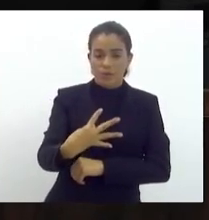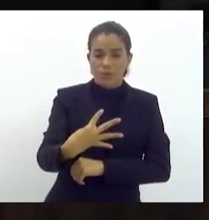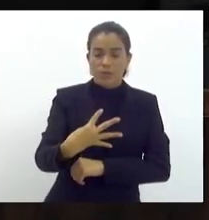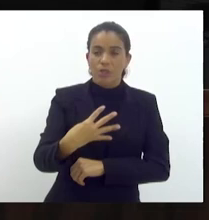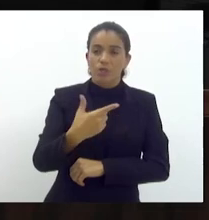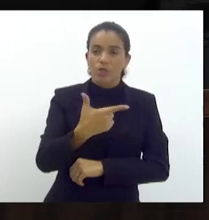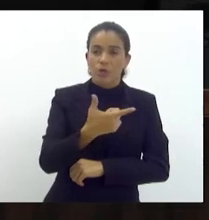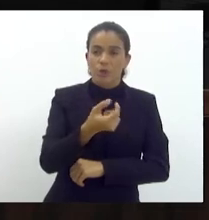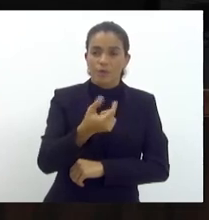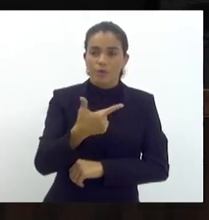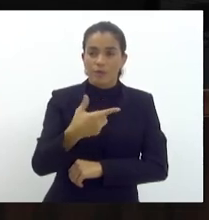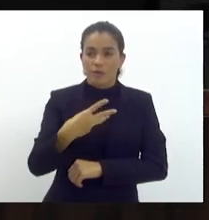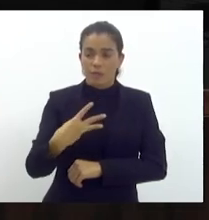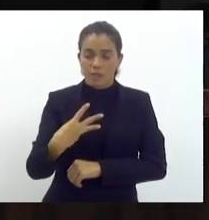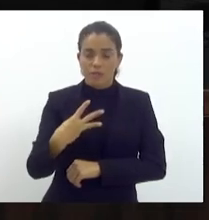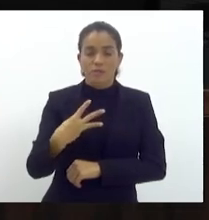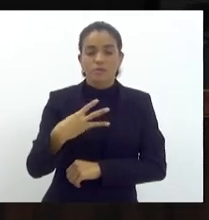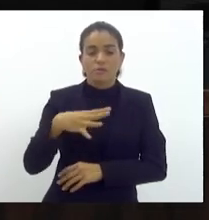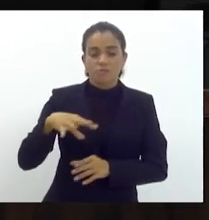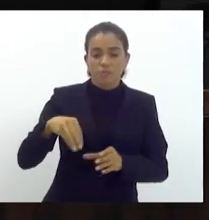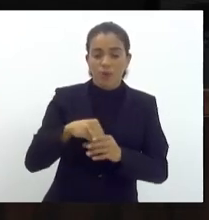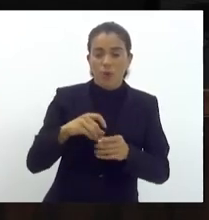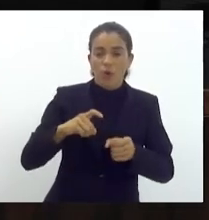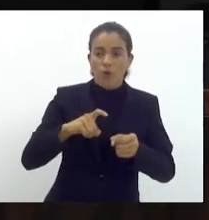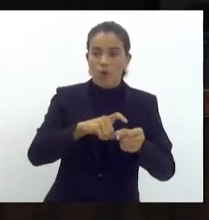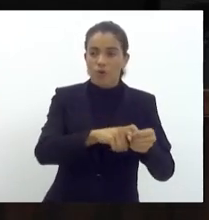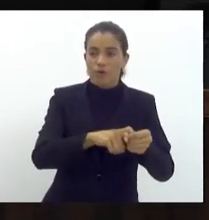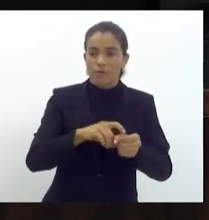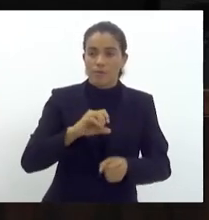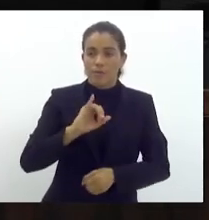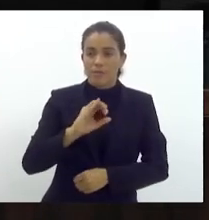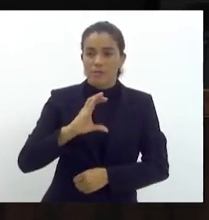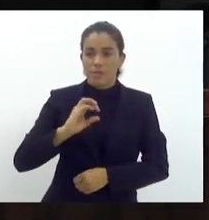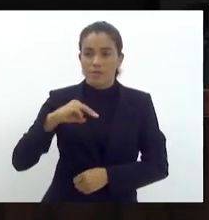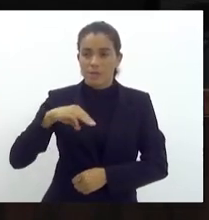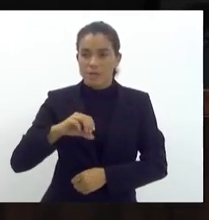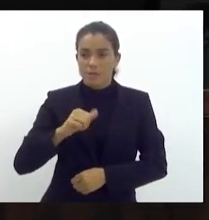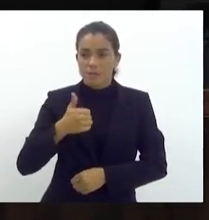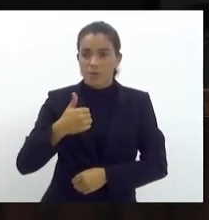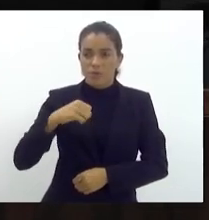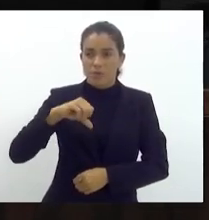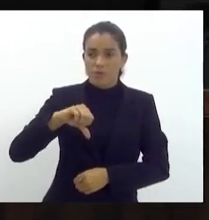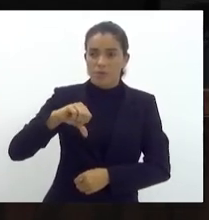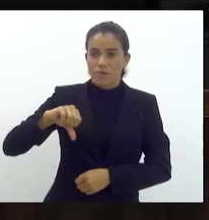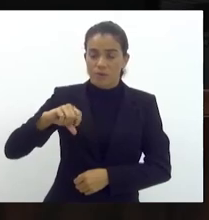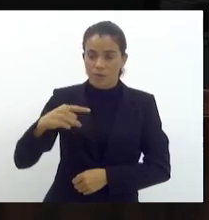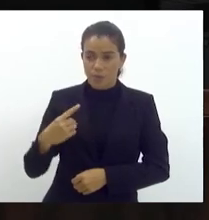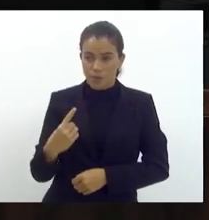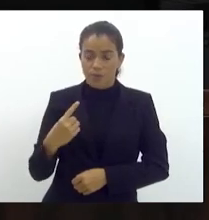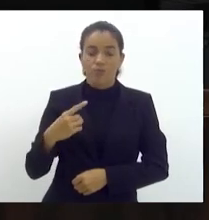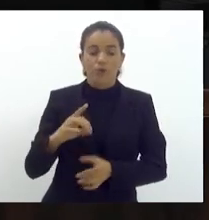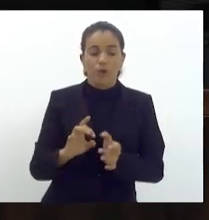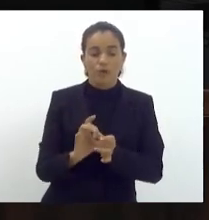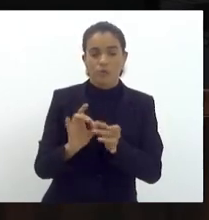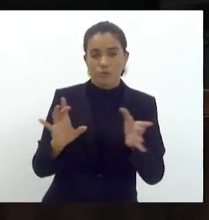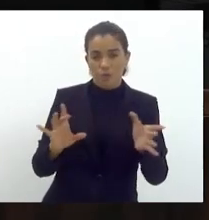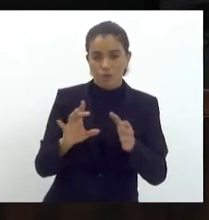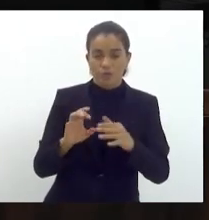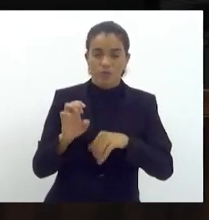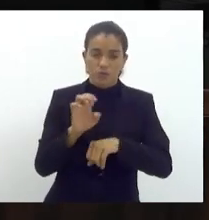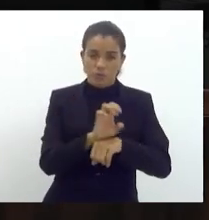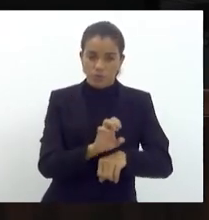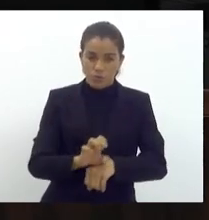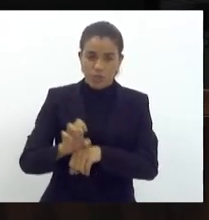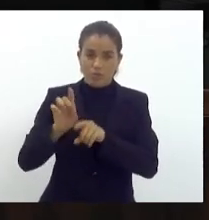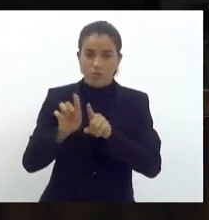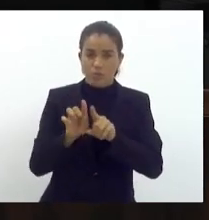2023 que internaliza o convênio cms 7:30 de 1991 que autoriza os estados